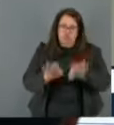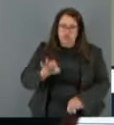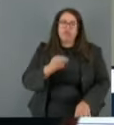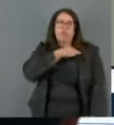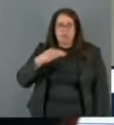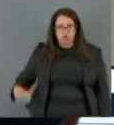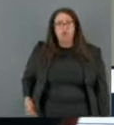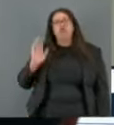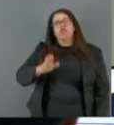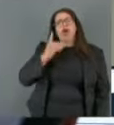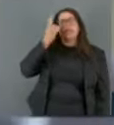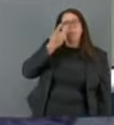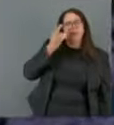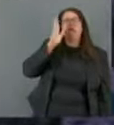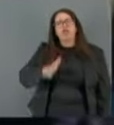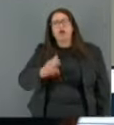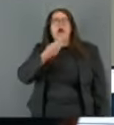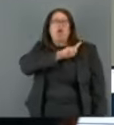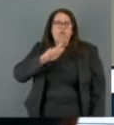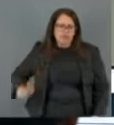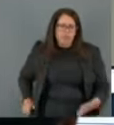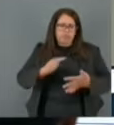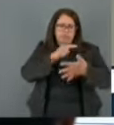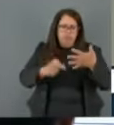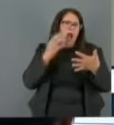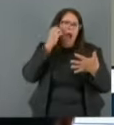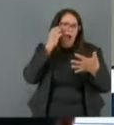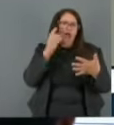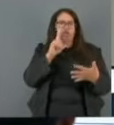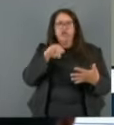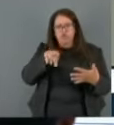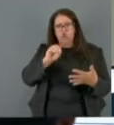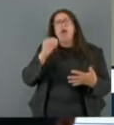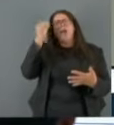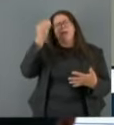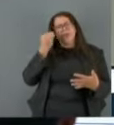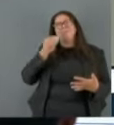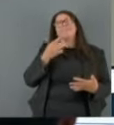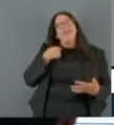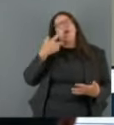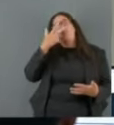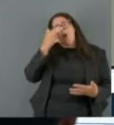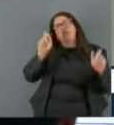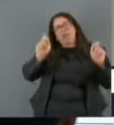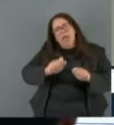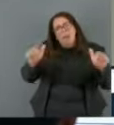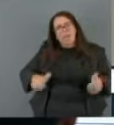foi parlamentar, foi governador. Então, é possível melhorar as audiências de custódia. Eu, quando fui